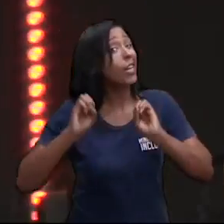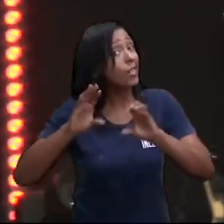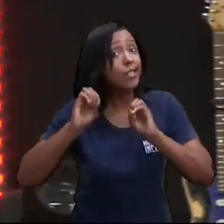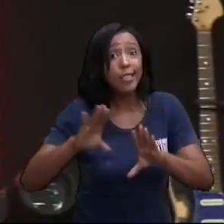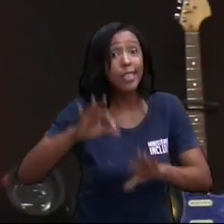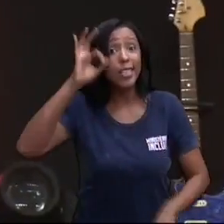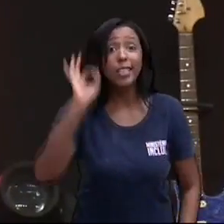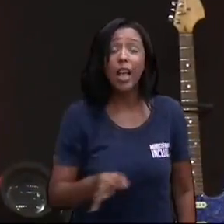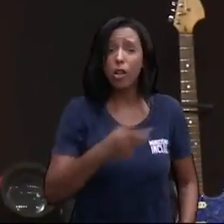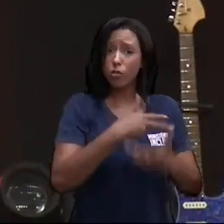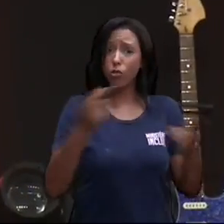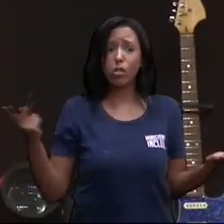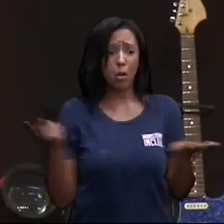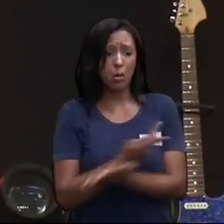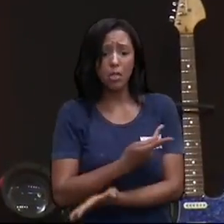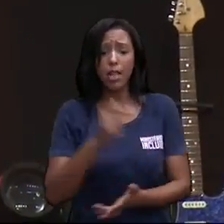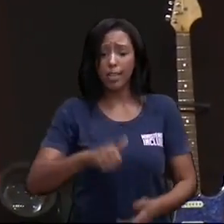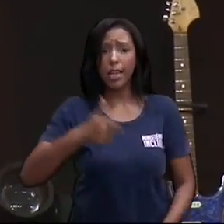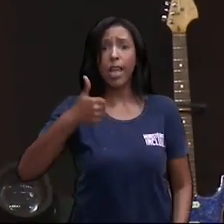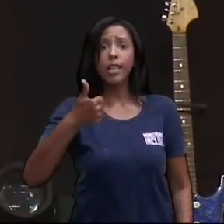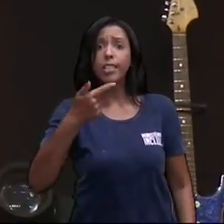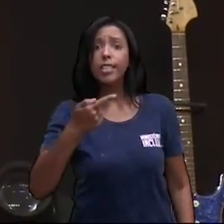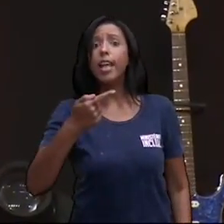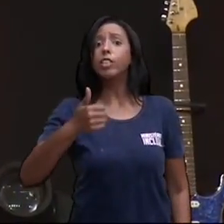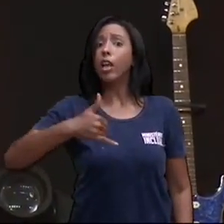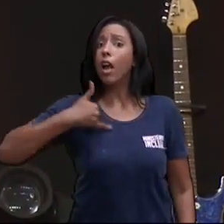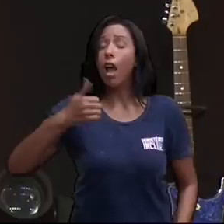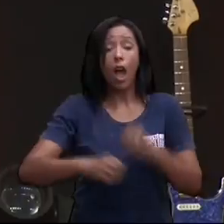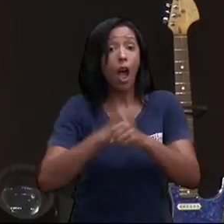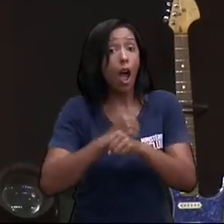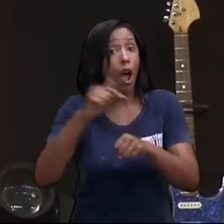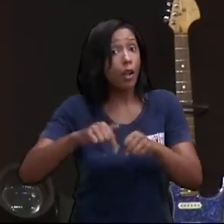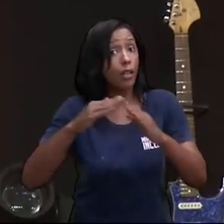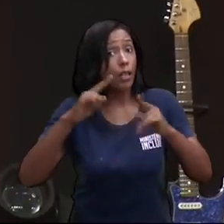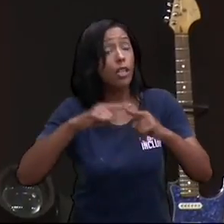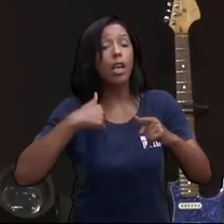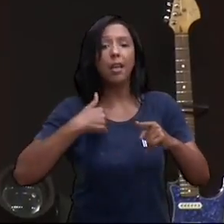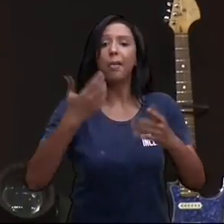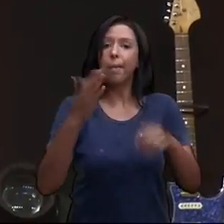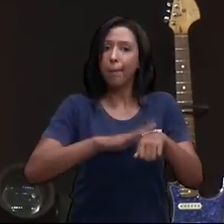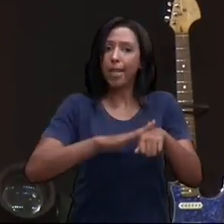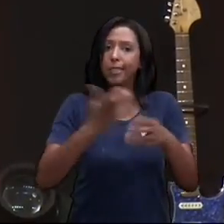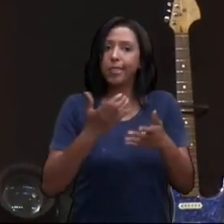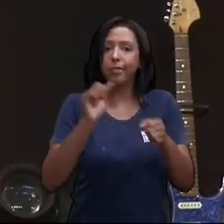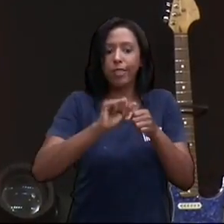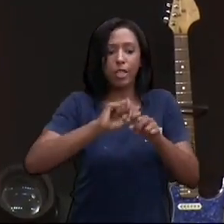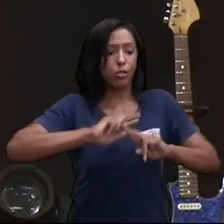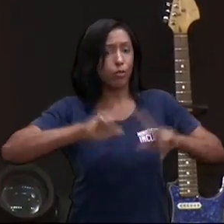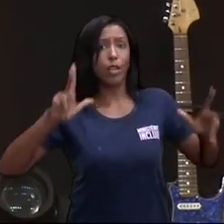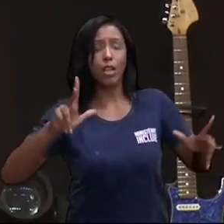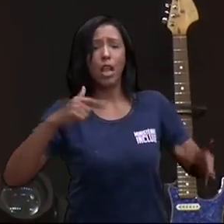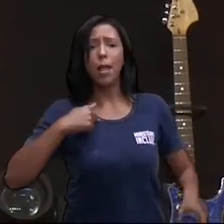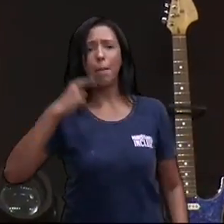muitas coisas que aconteceram nos 17 anos da sua igreja eu quis fazer diferente e o